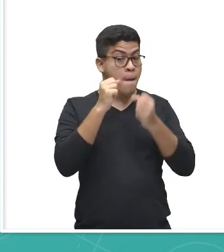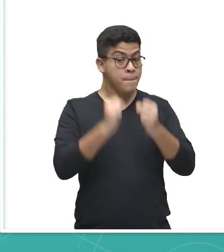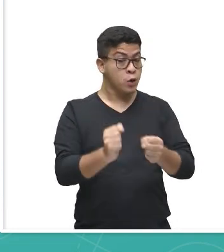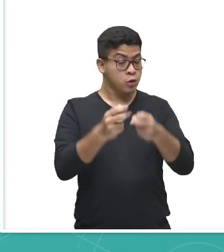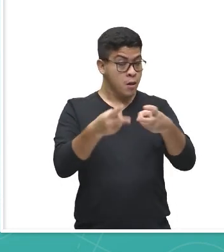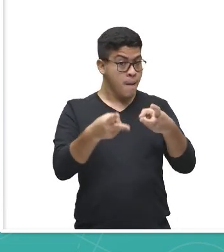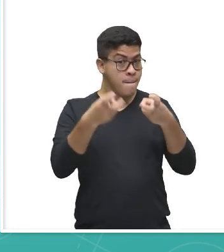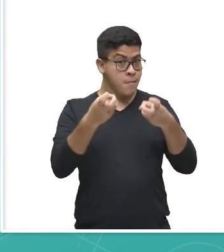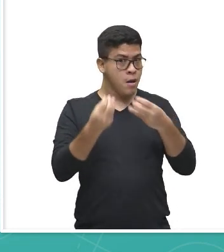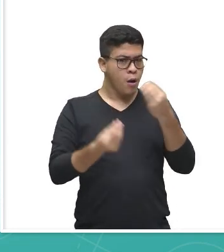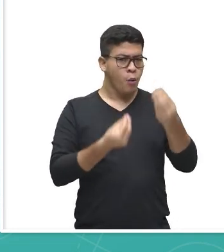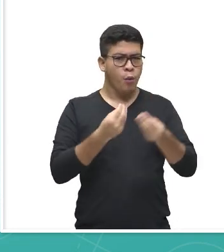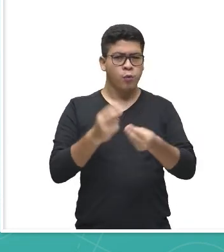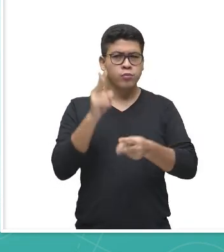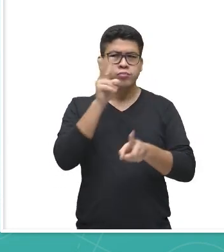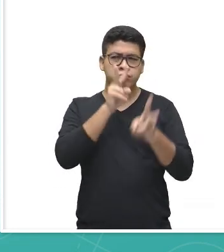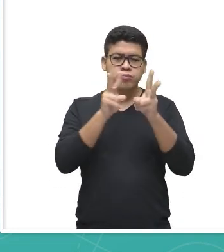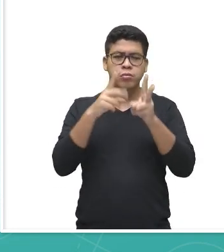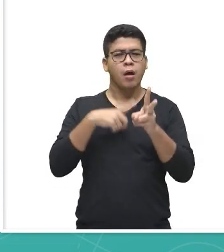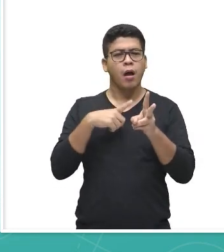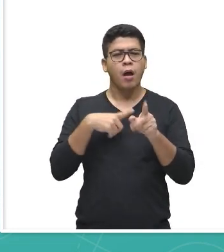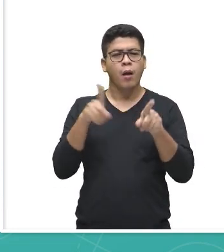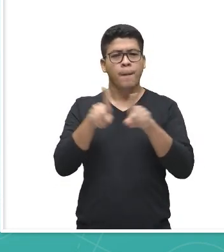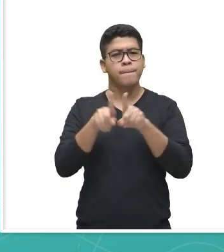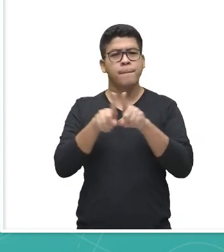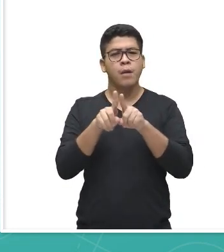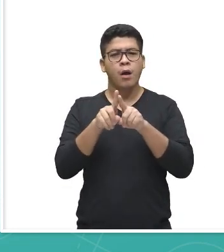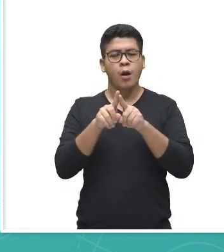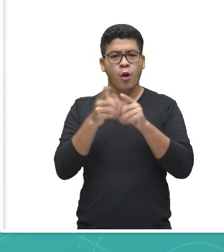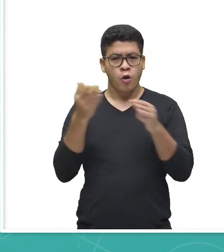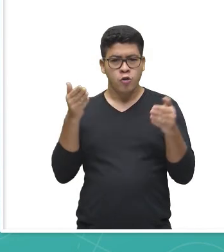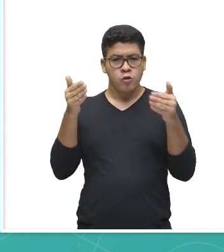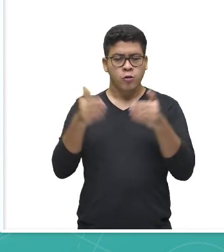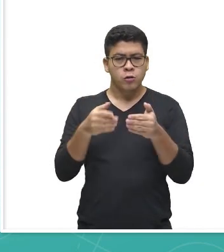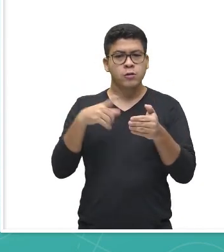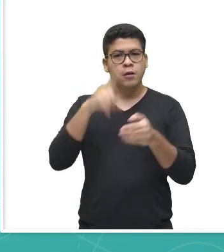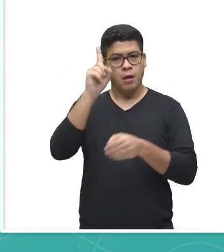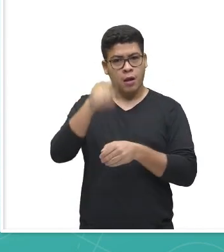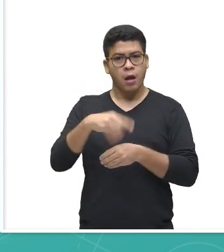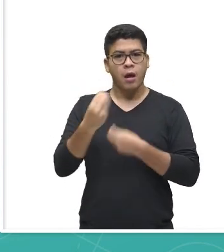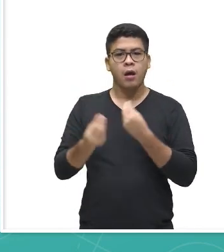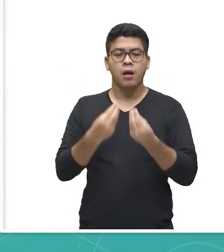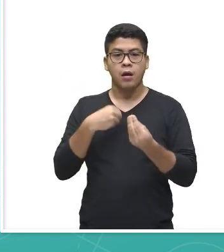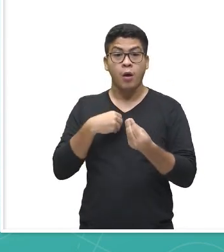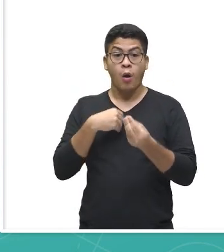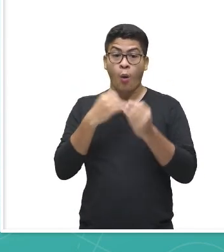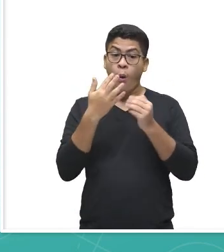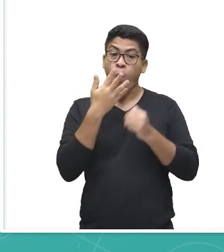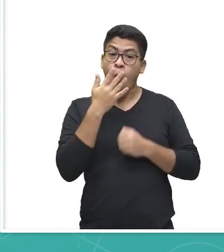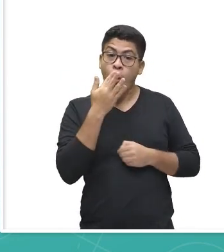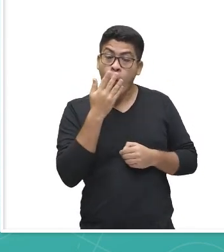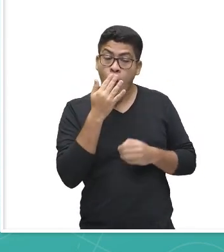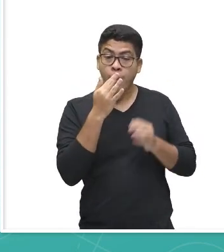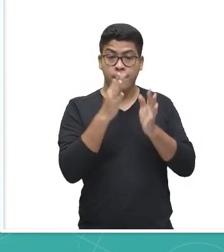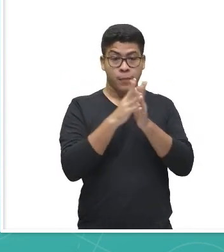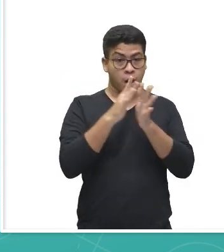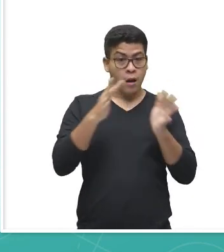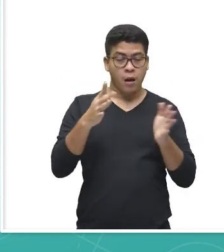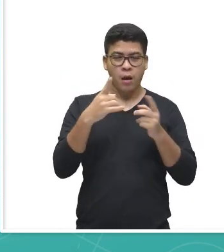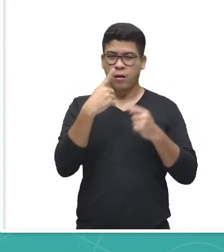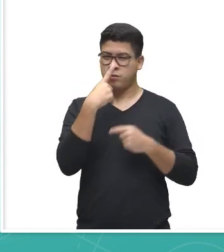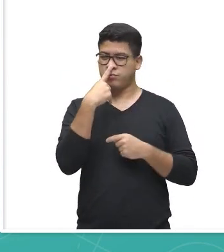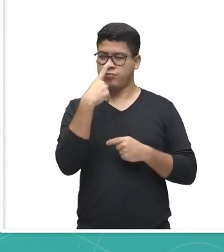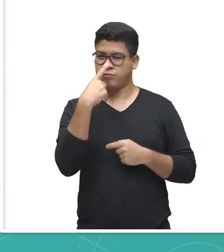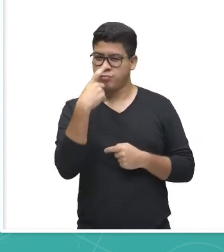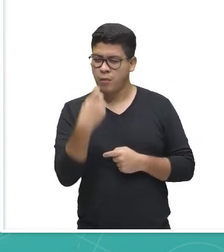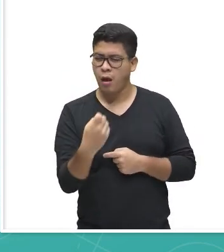pelos sentidos humanos, elas recebem o nome de propriedades organolépticas, sendo elas a cor, o brilho, né, que é o